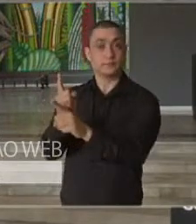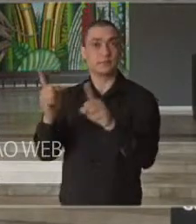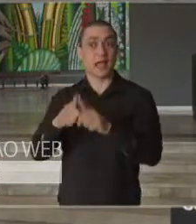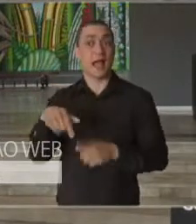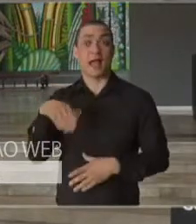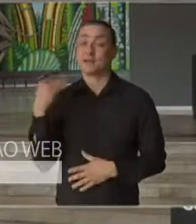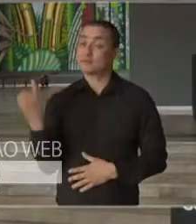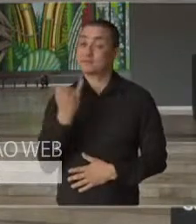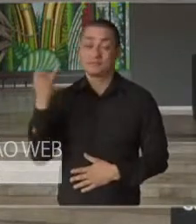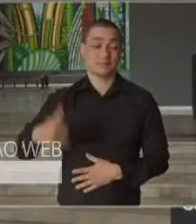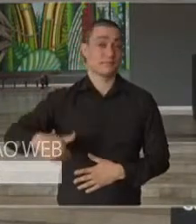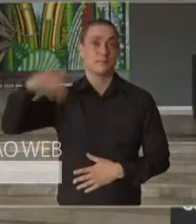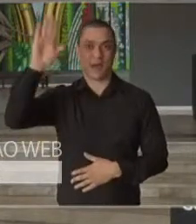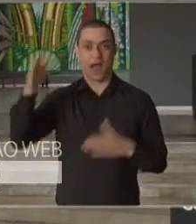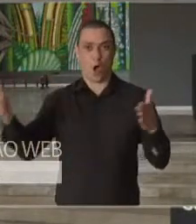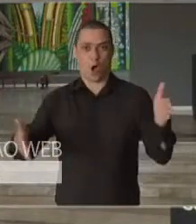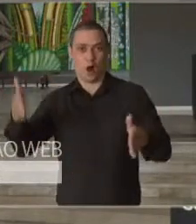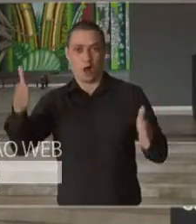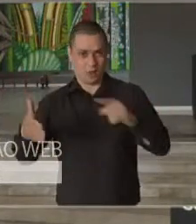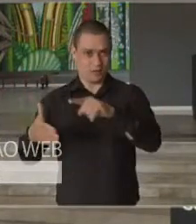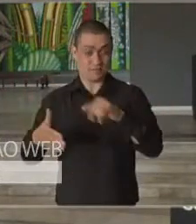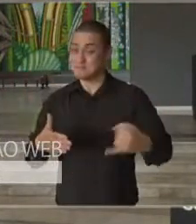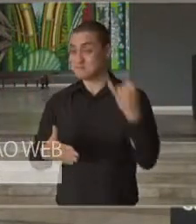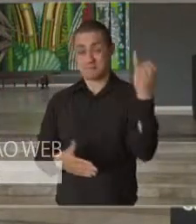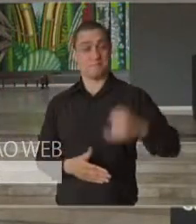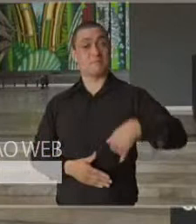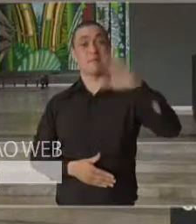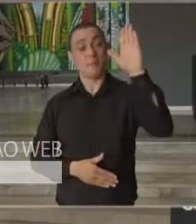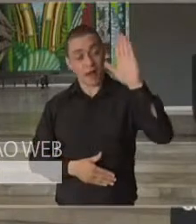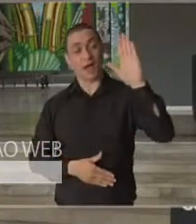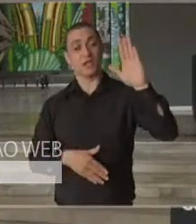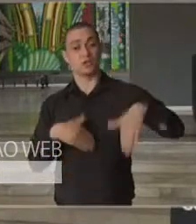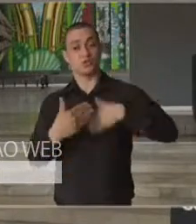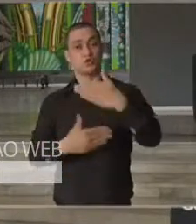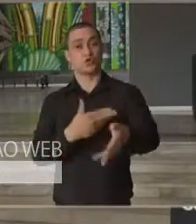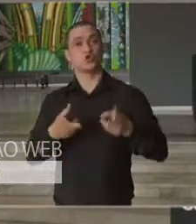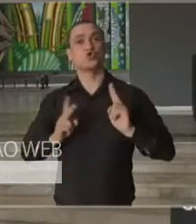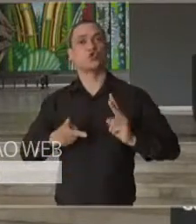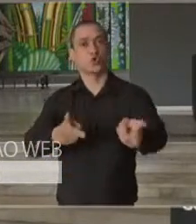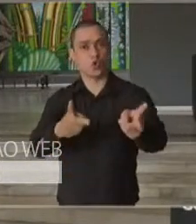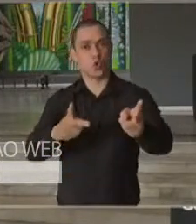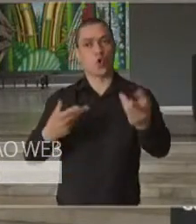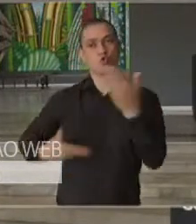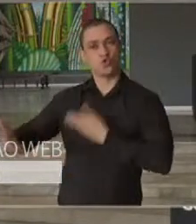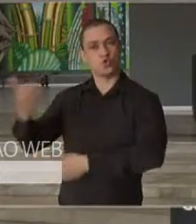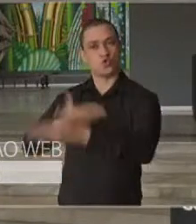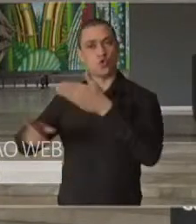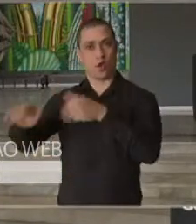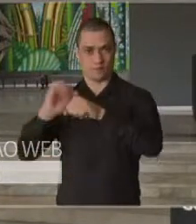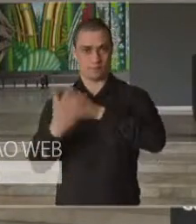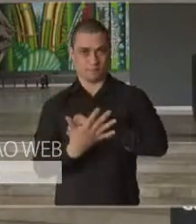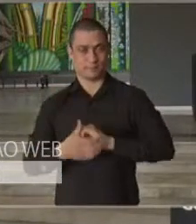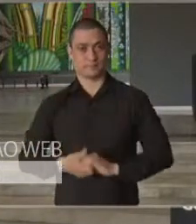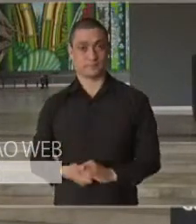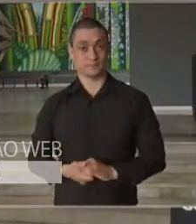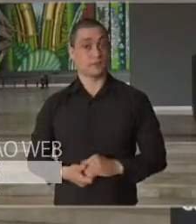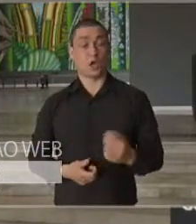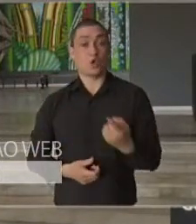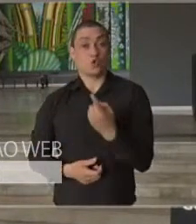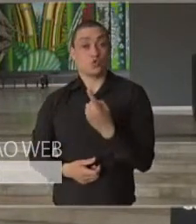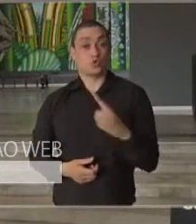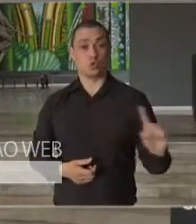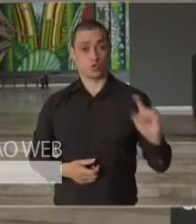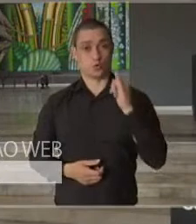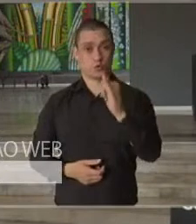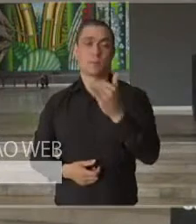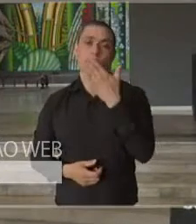mais importantes durante todo esse período que vamos continuar convivendo com a pandemia. E para